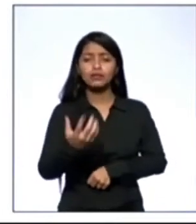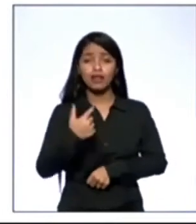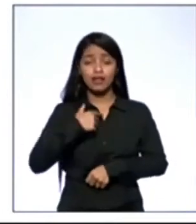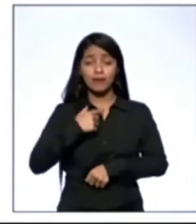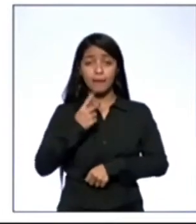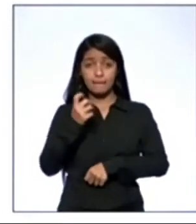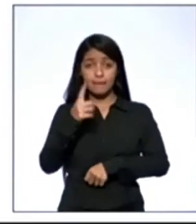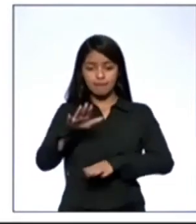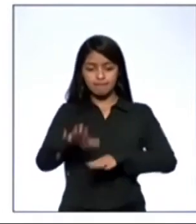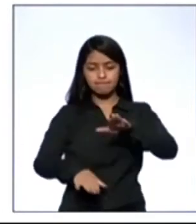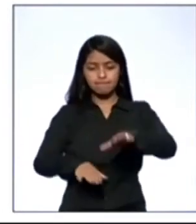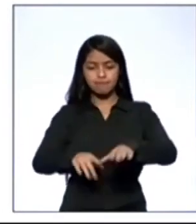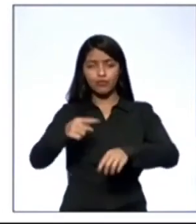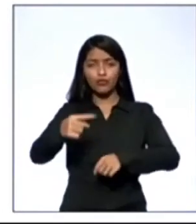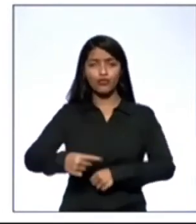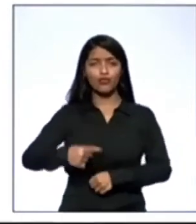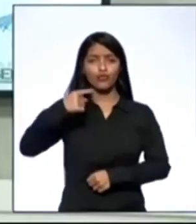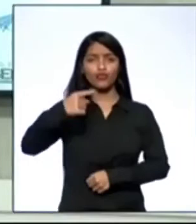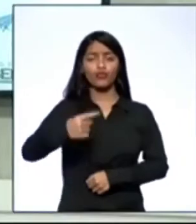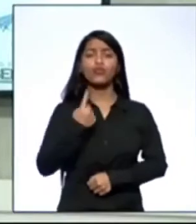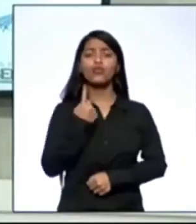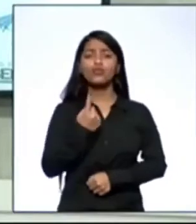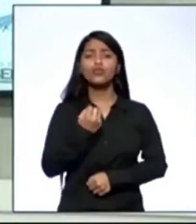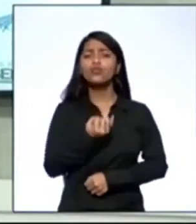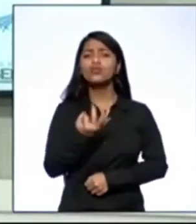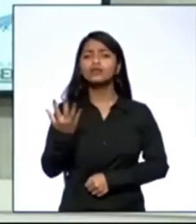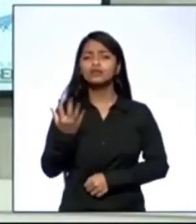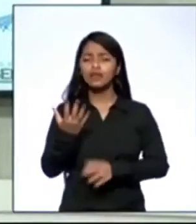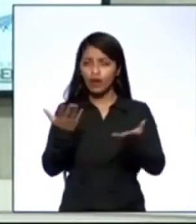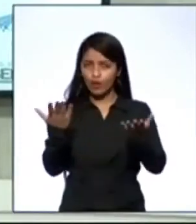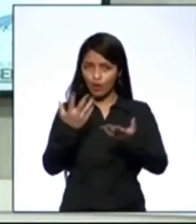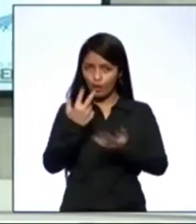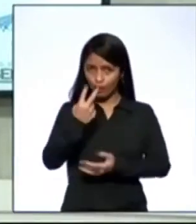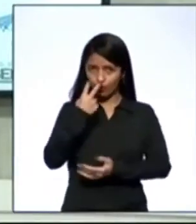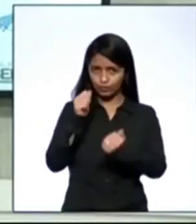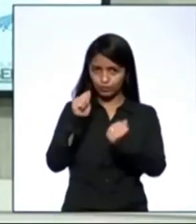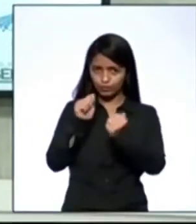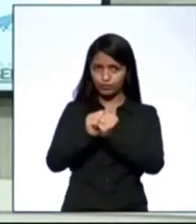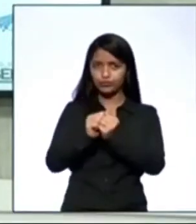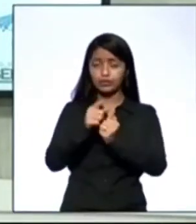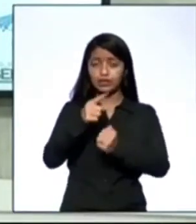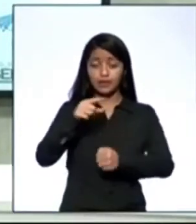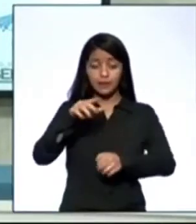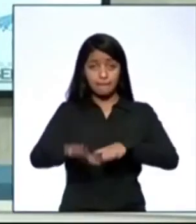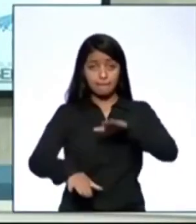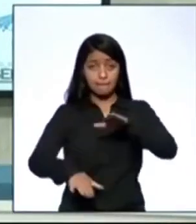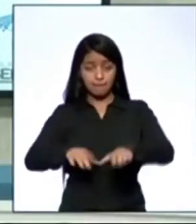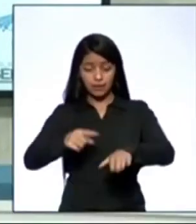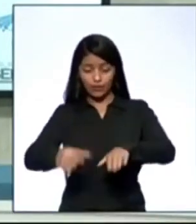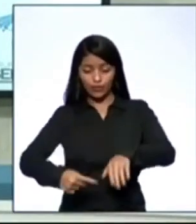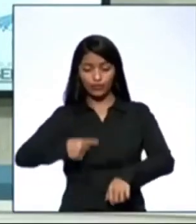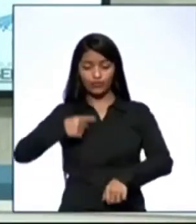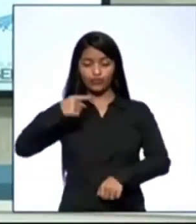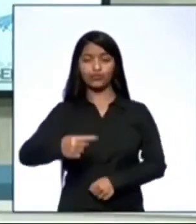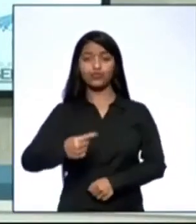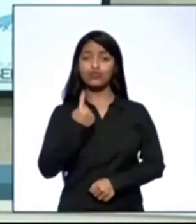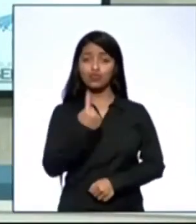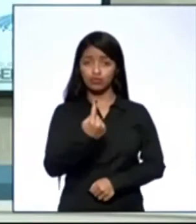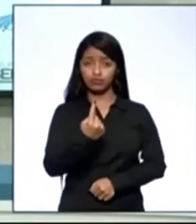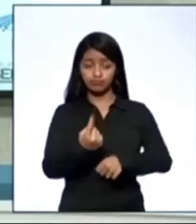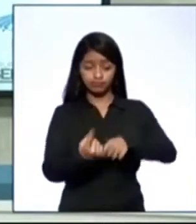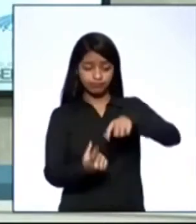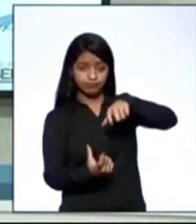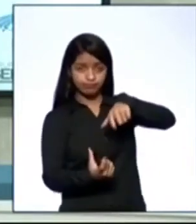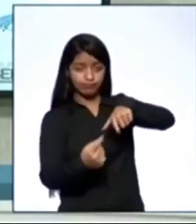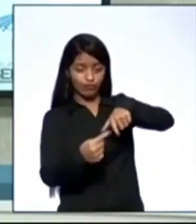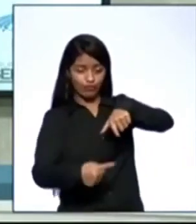no pedal dessa bicicleta? Então, vem comigo aqui, ó. Você vai dar uma volta no pedal. A coroa vai dar uma